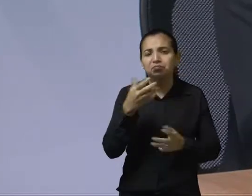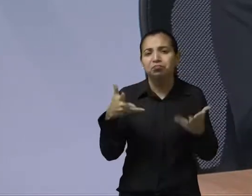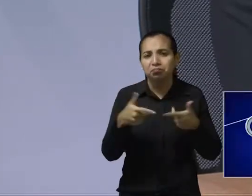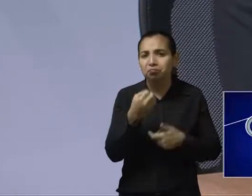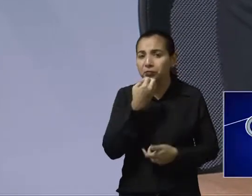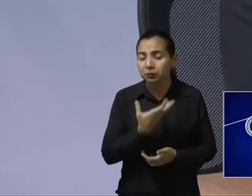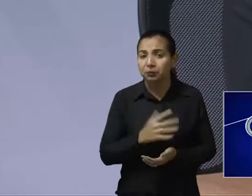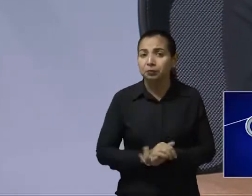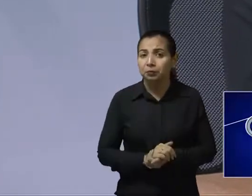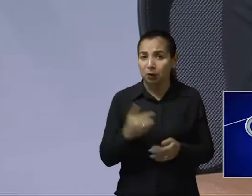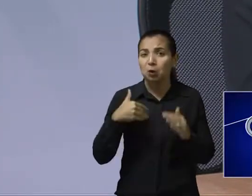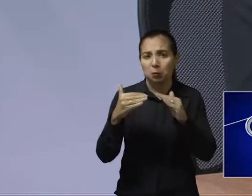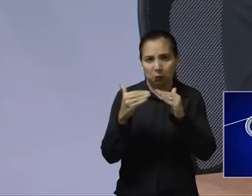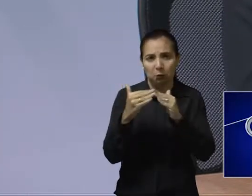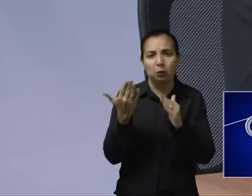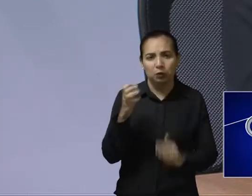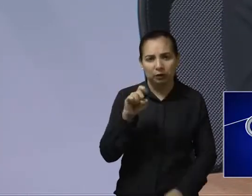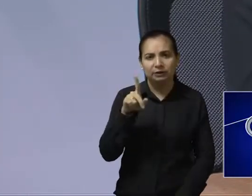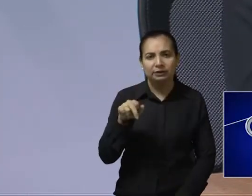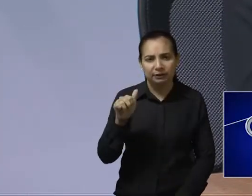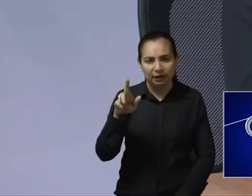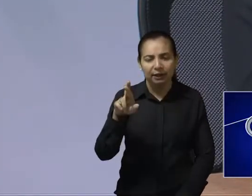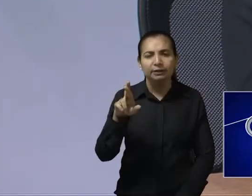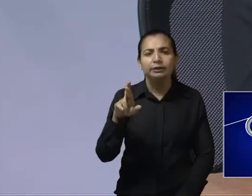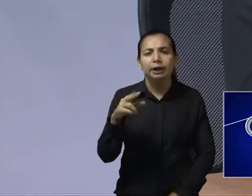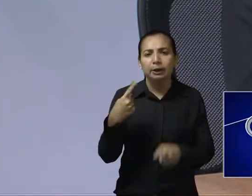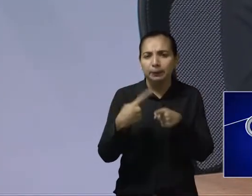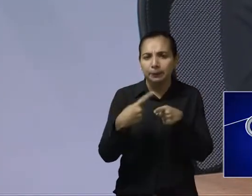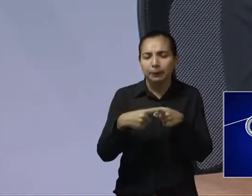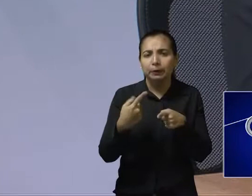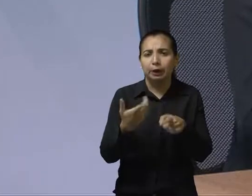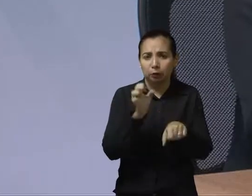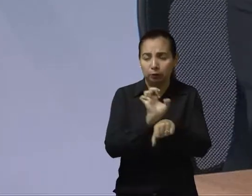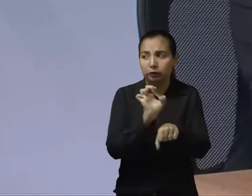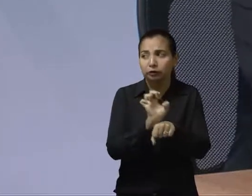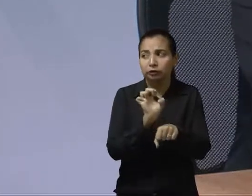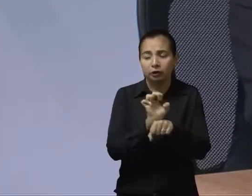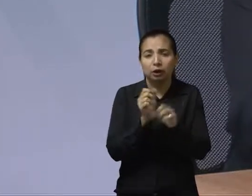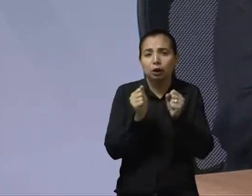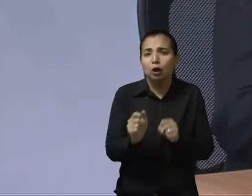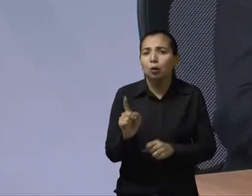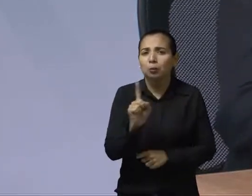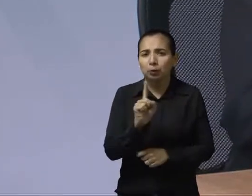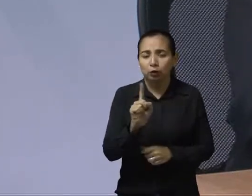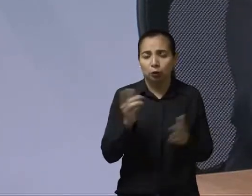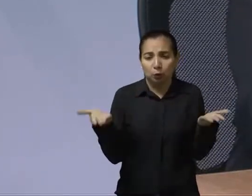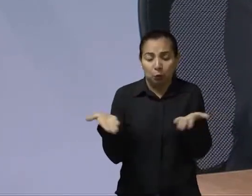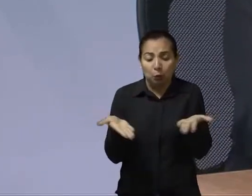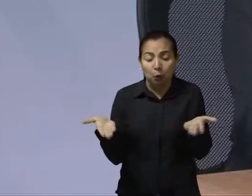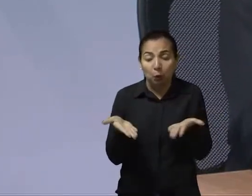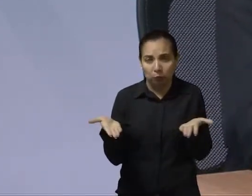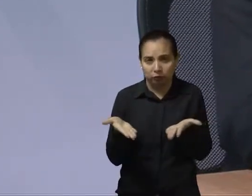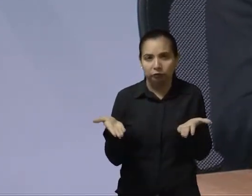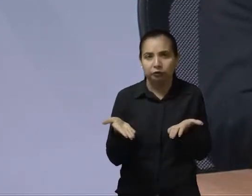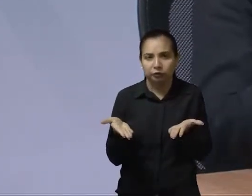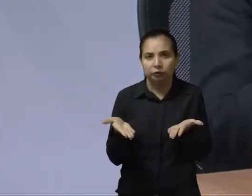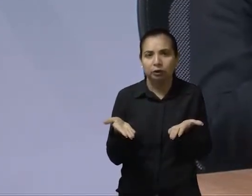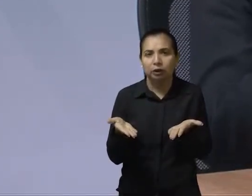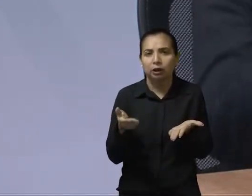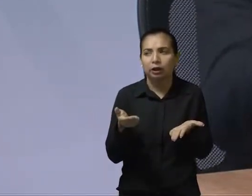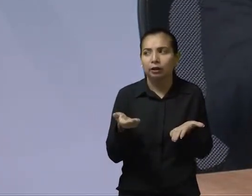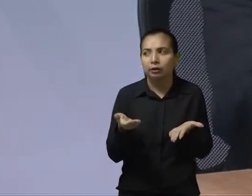na medida em que o Estado não pode, né, no atual conjuntura, né,